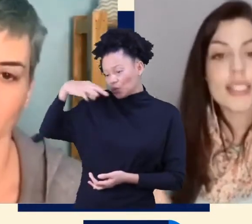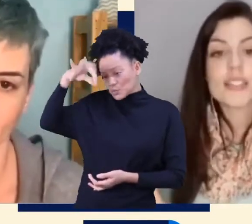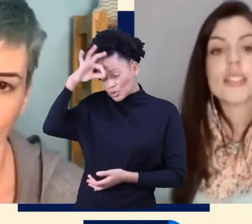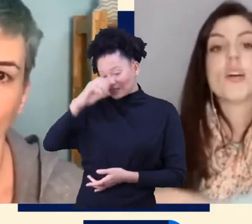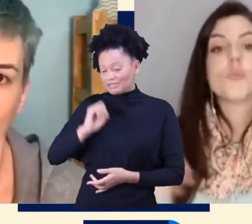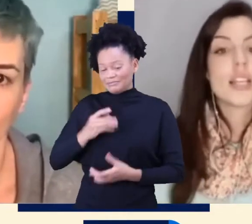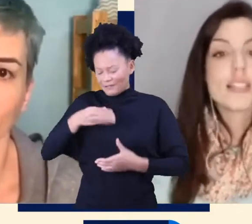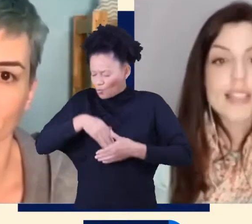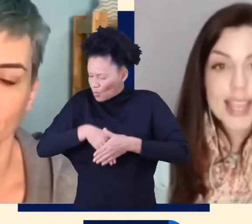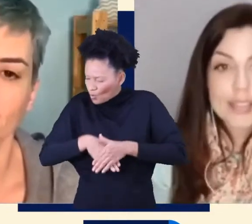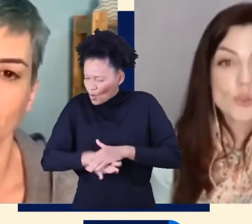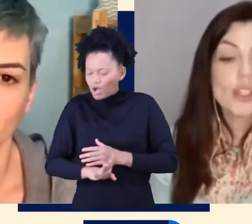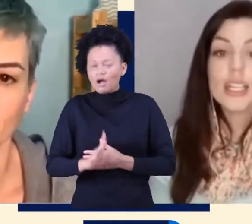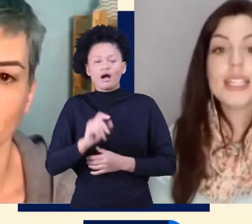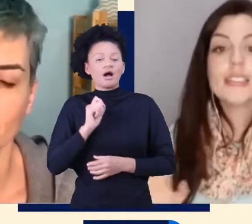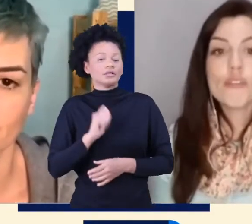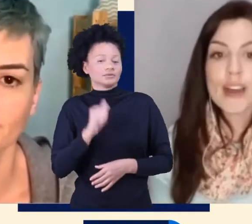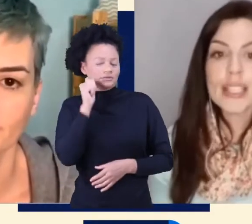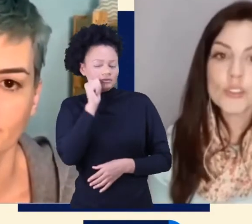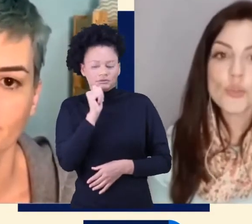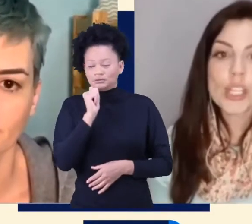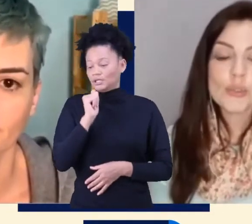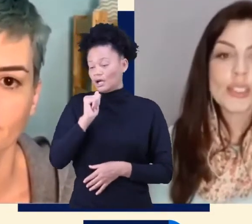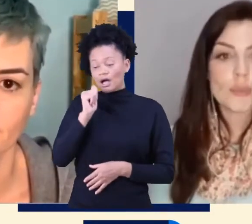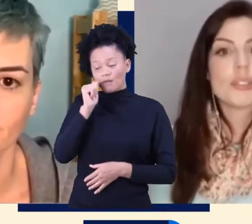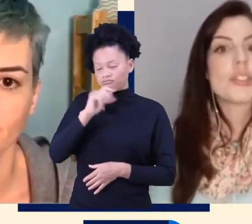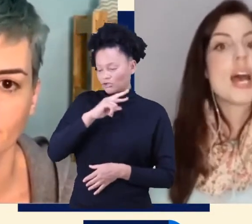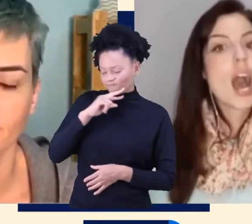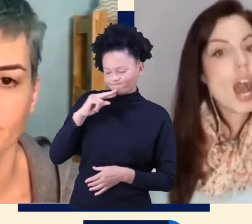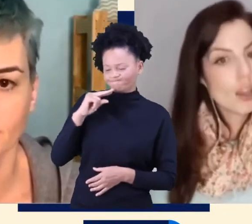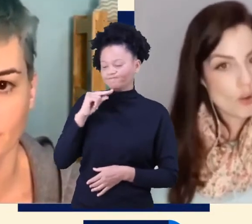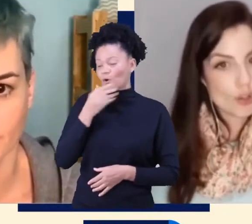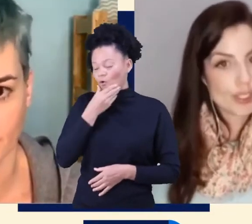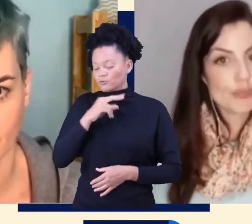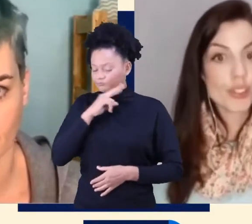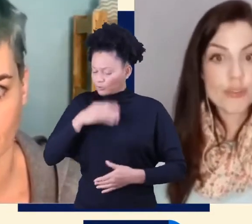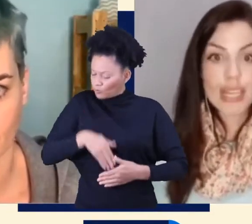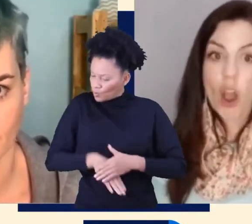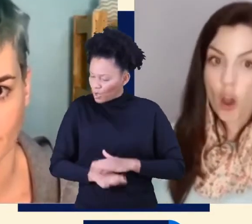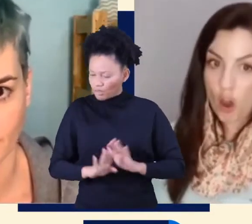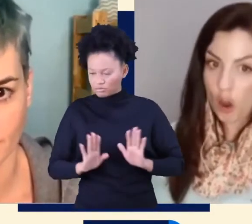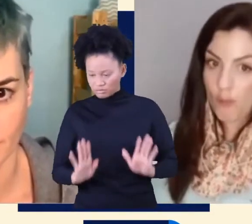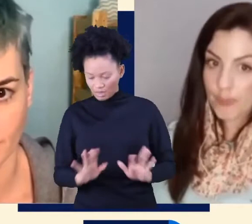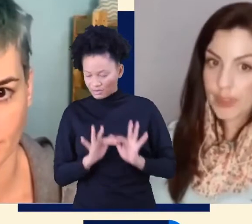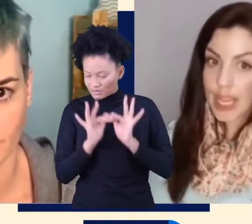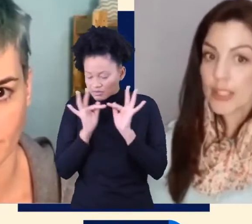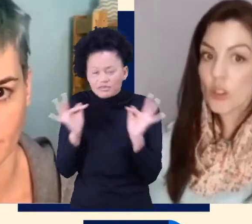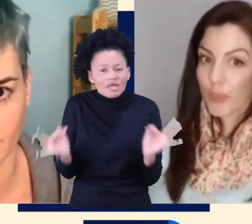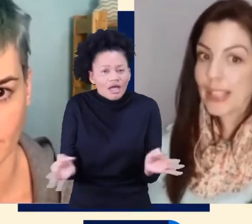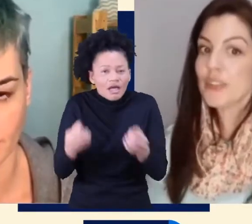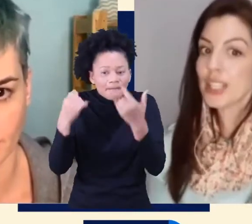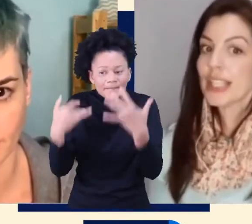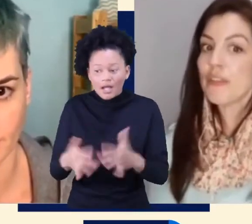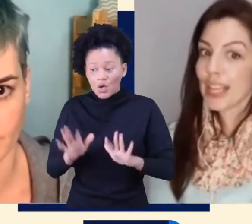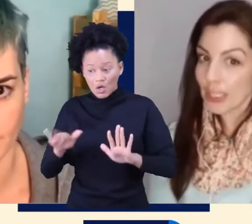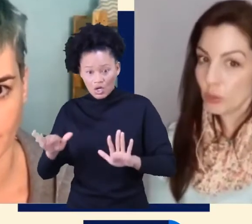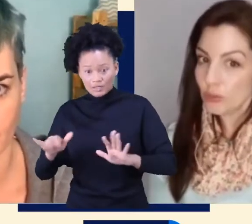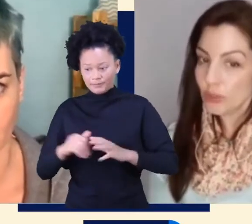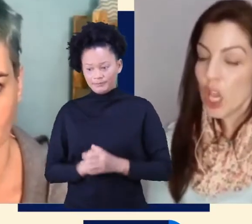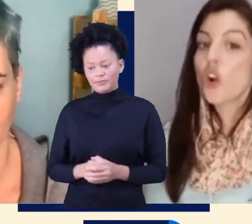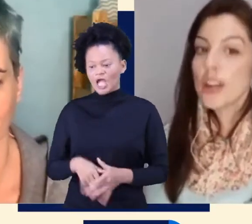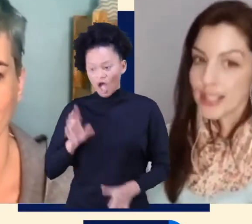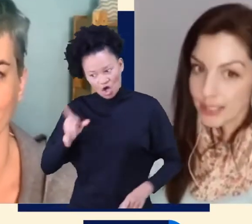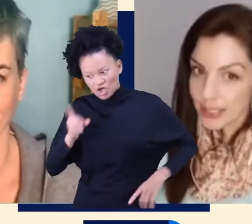Para a criança não ter acesso. Então fala de um jeito simples. Agora, se você falar, se eu souber que você tá